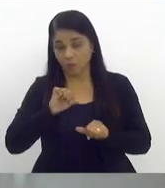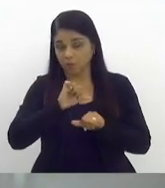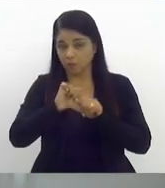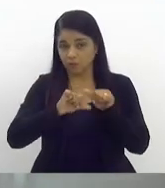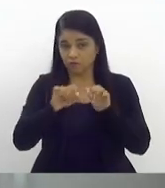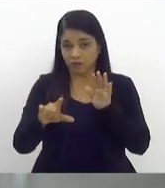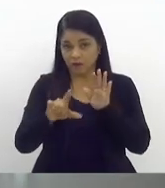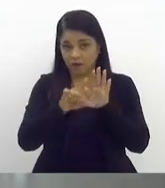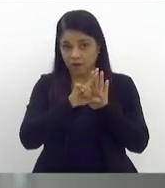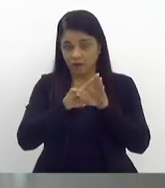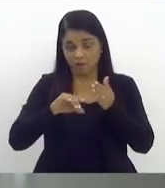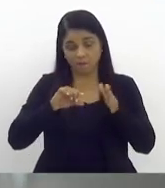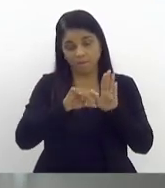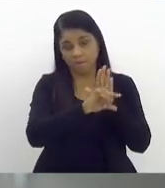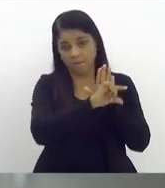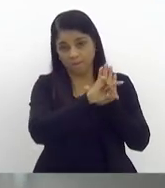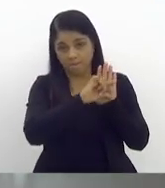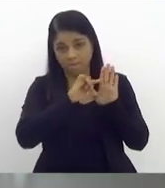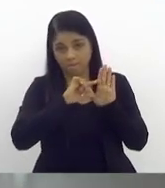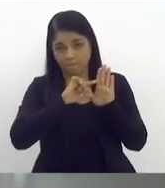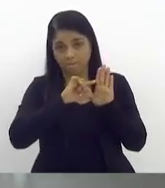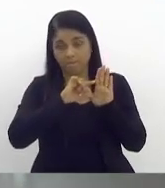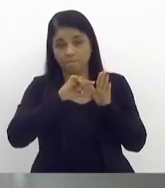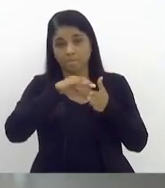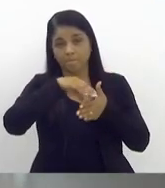incluindo um parágrafo terceiro no artigo.